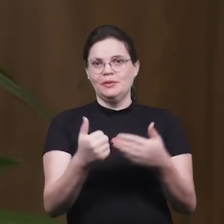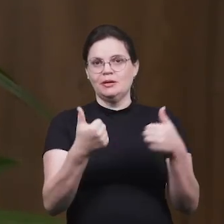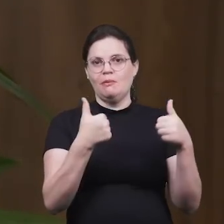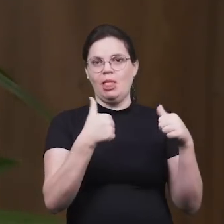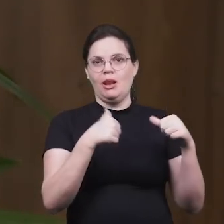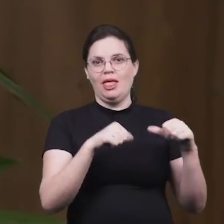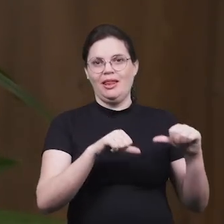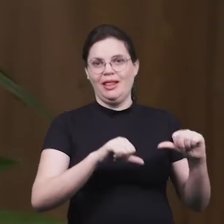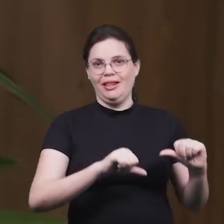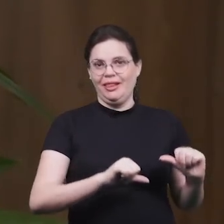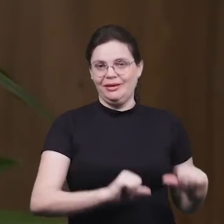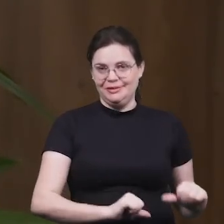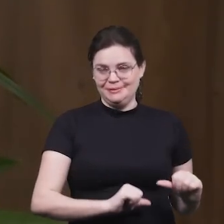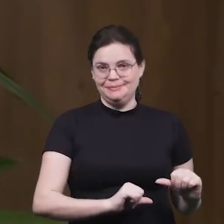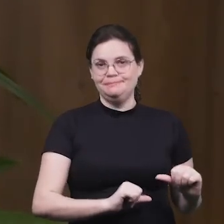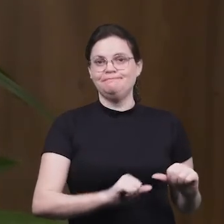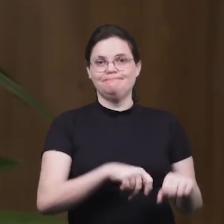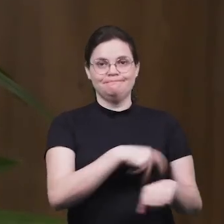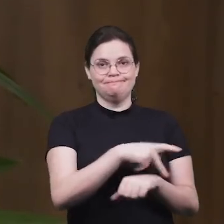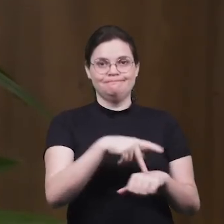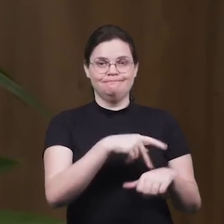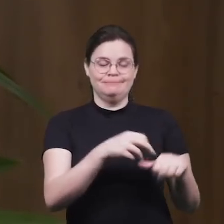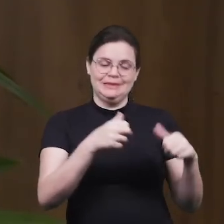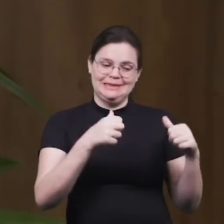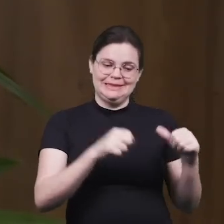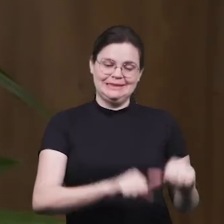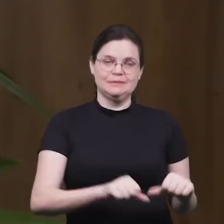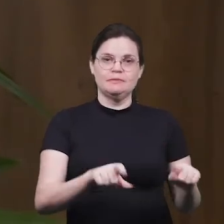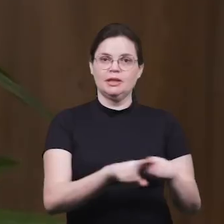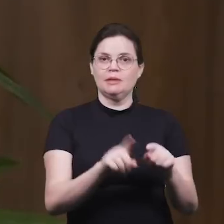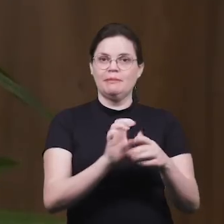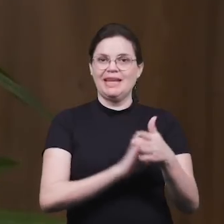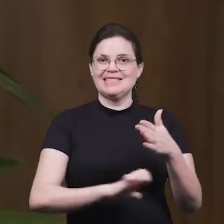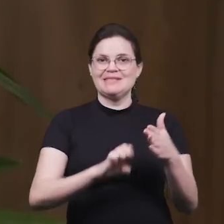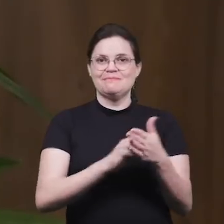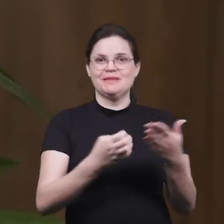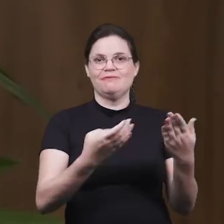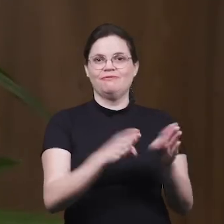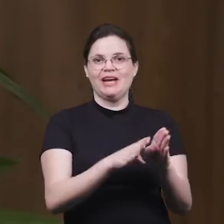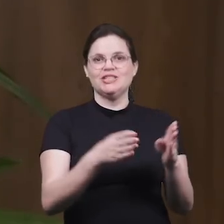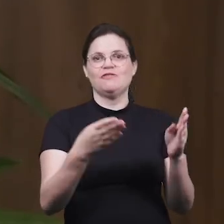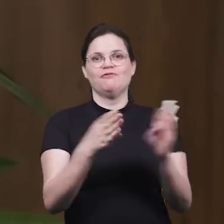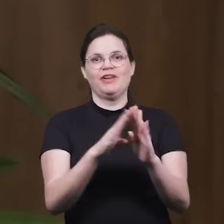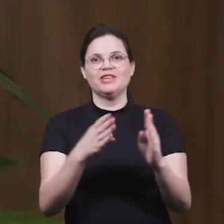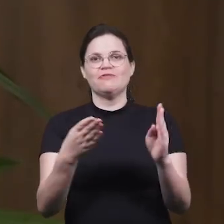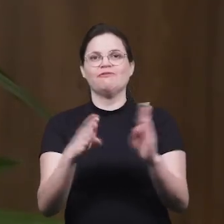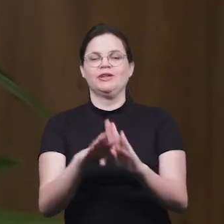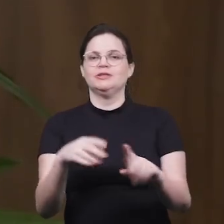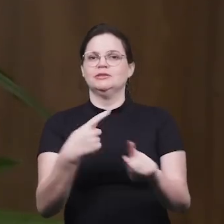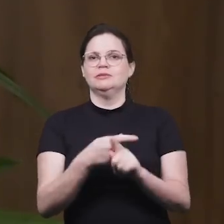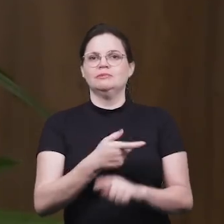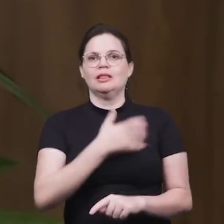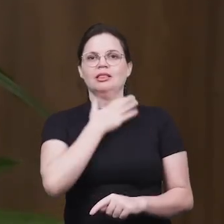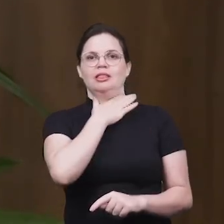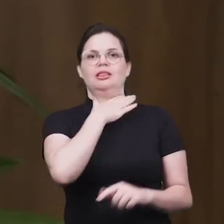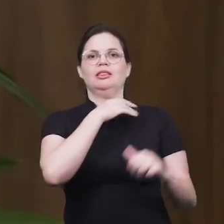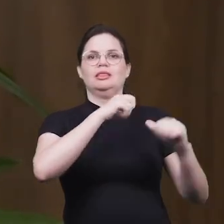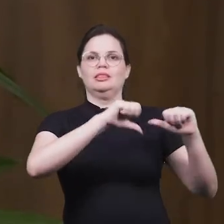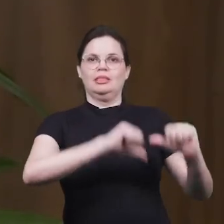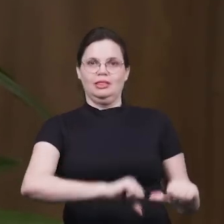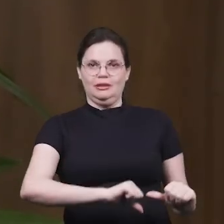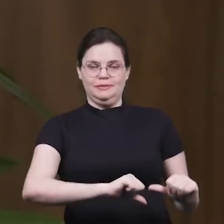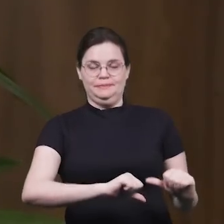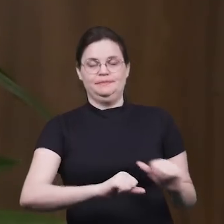começaram a falir uma após da outra por causa de toda aquela turbulência. E o que